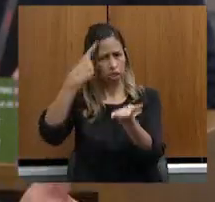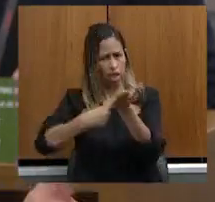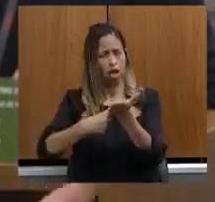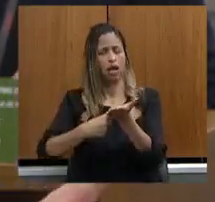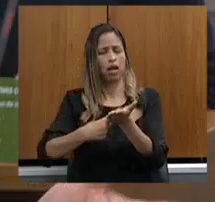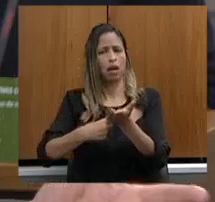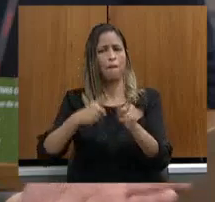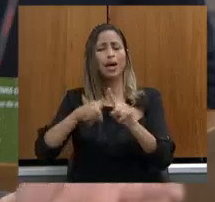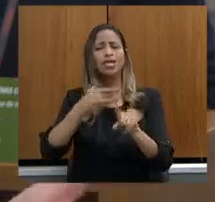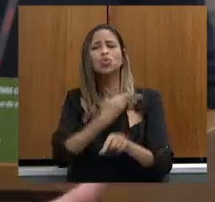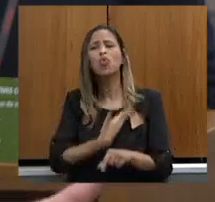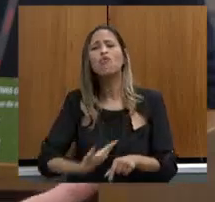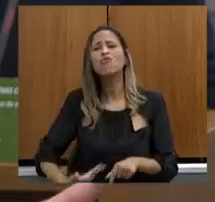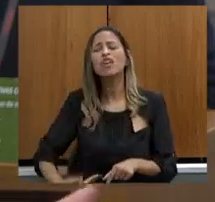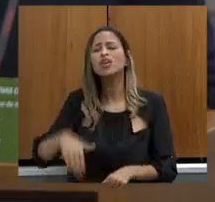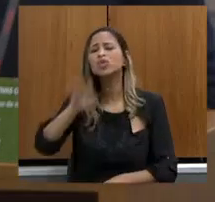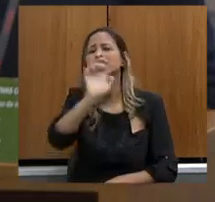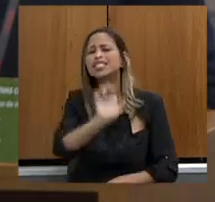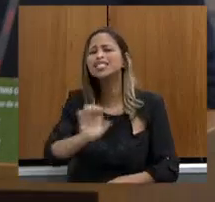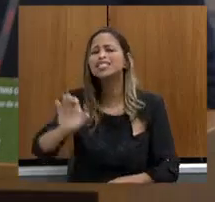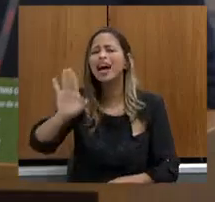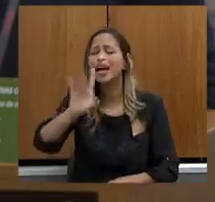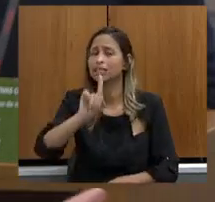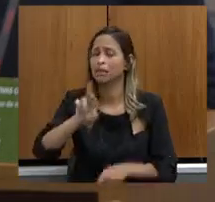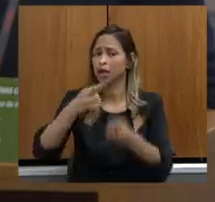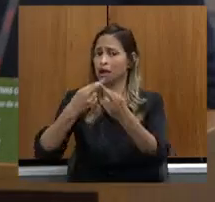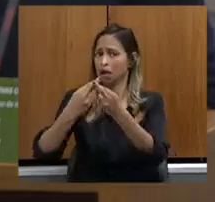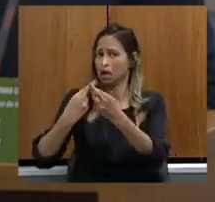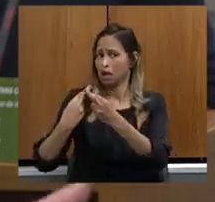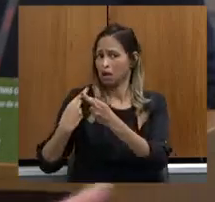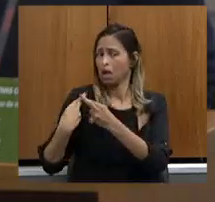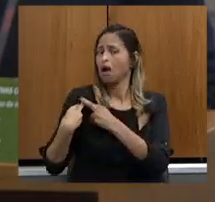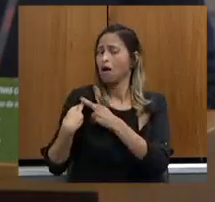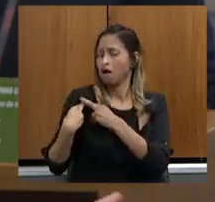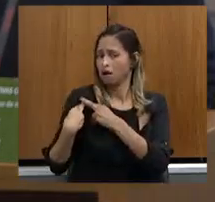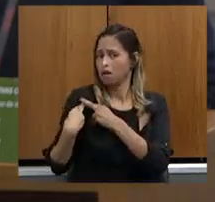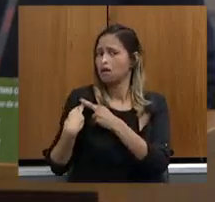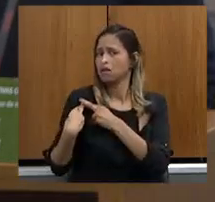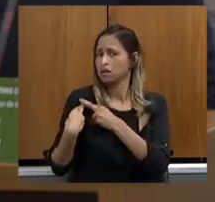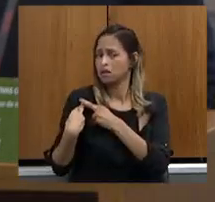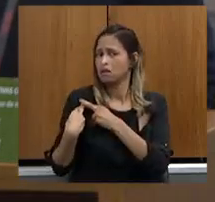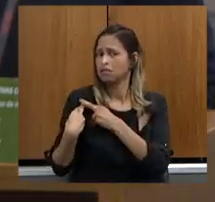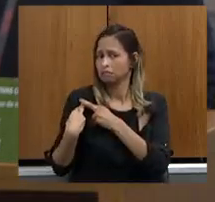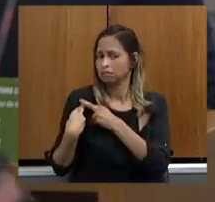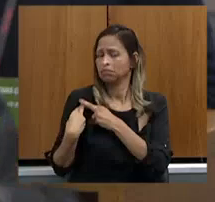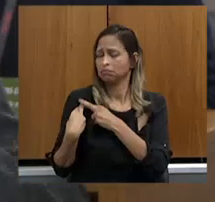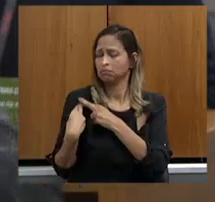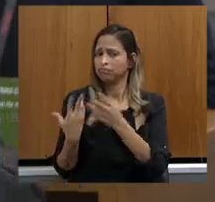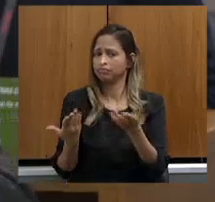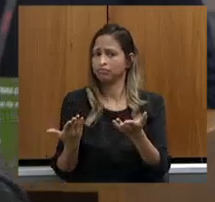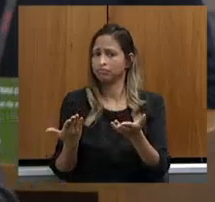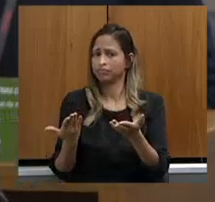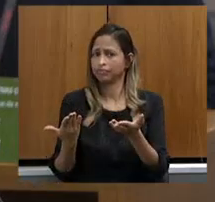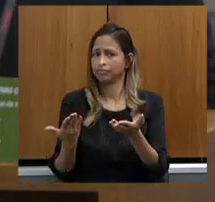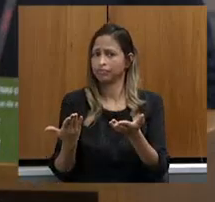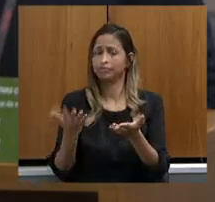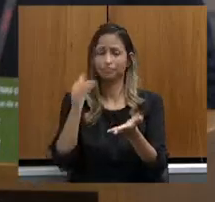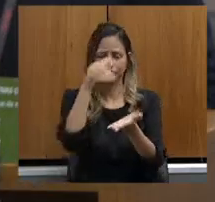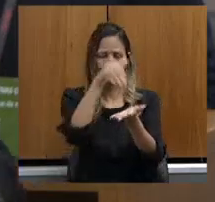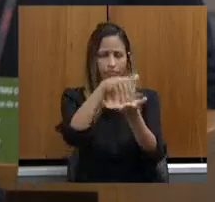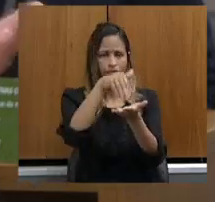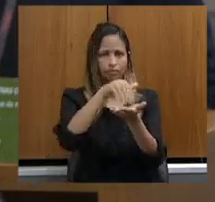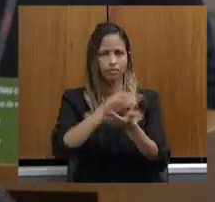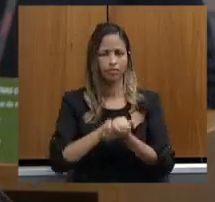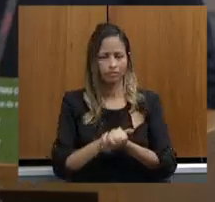mas o governo do estado também é responsável por pilha nesse nessa máquina e por fim